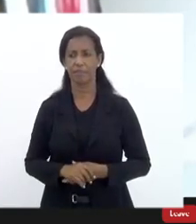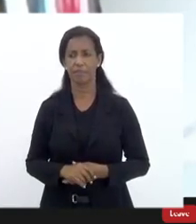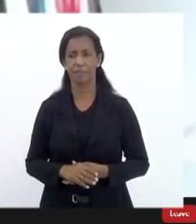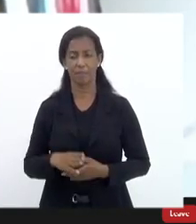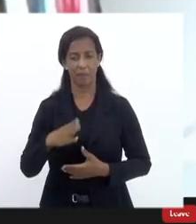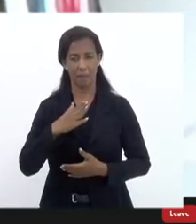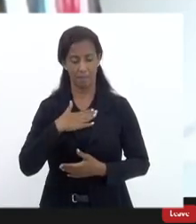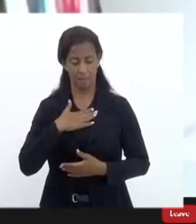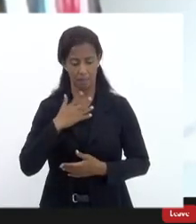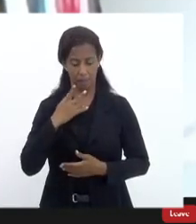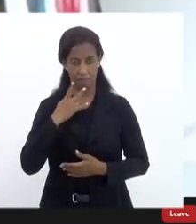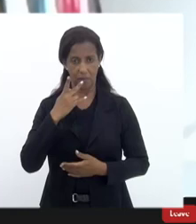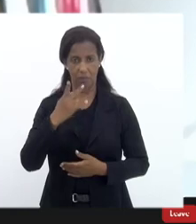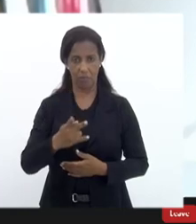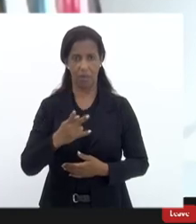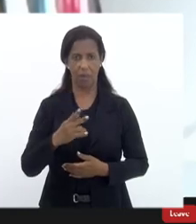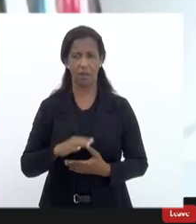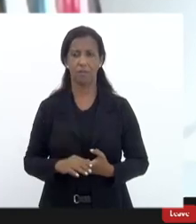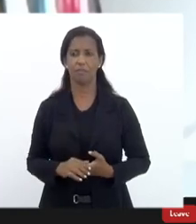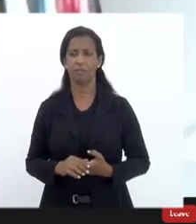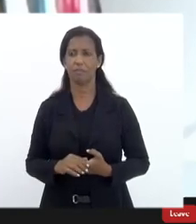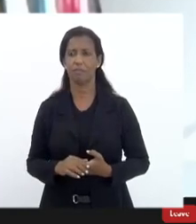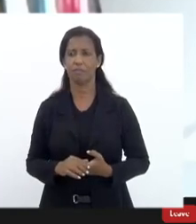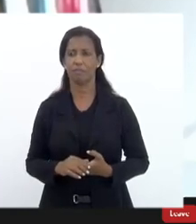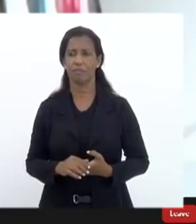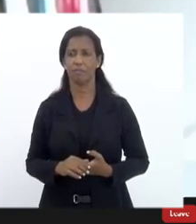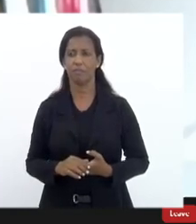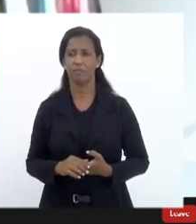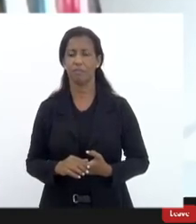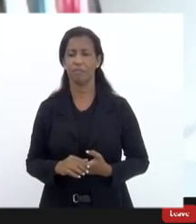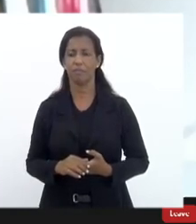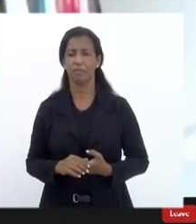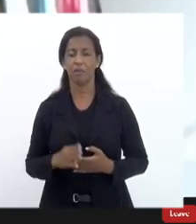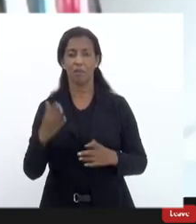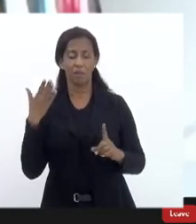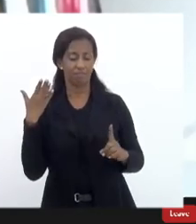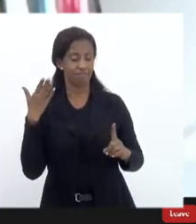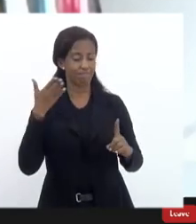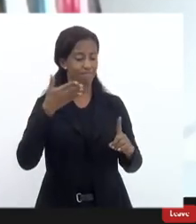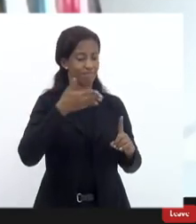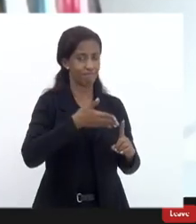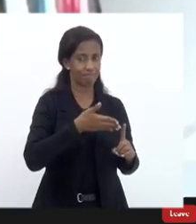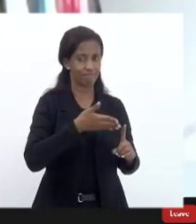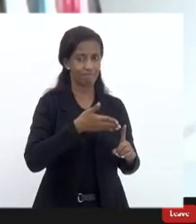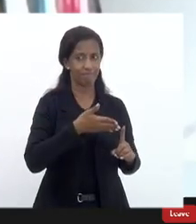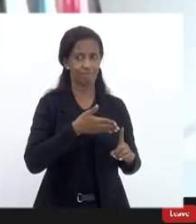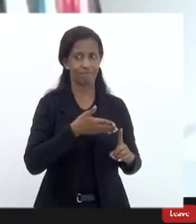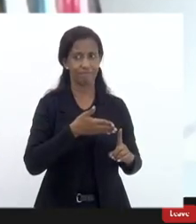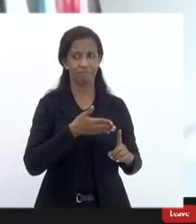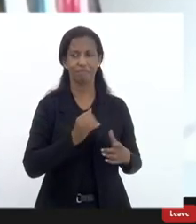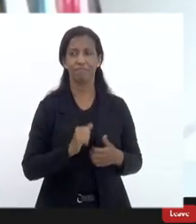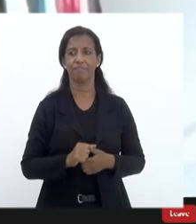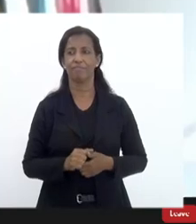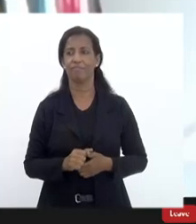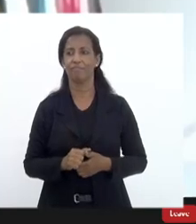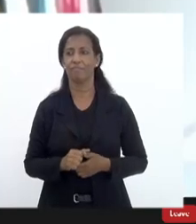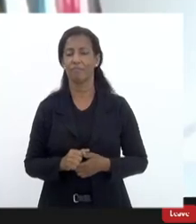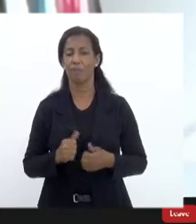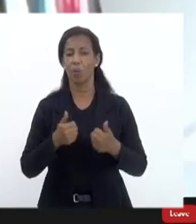a minha fala vai se referir especificamente à questão